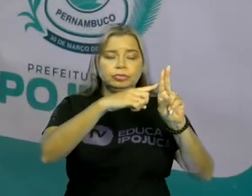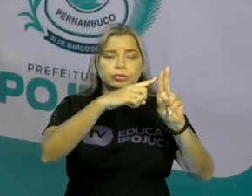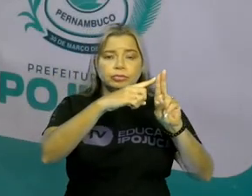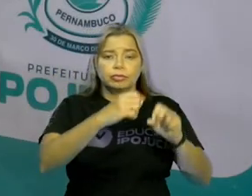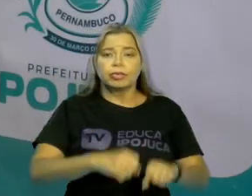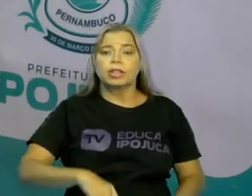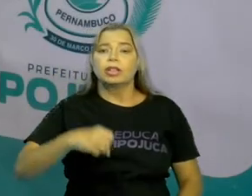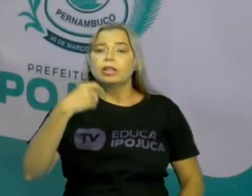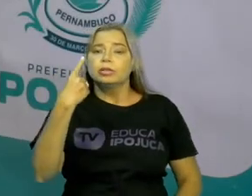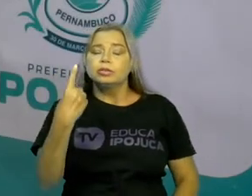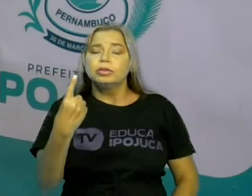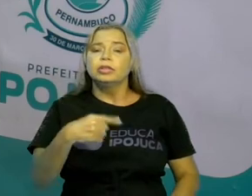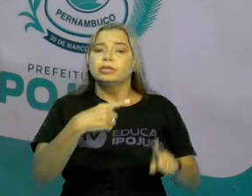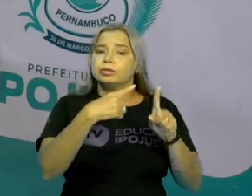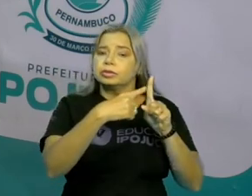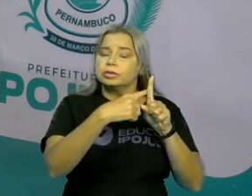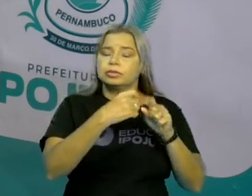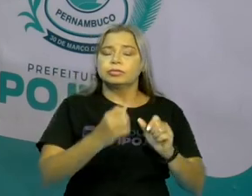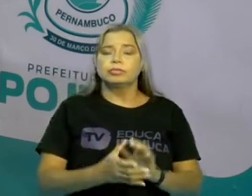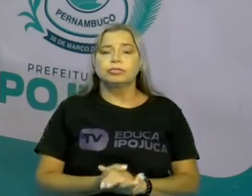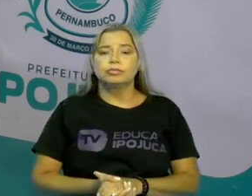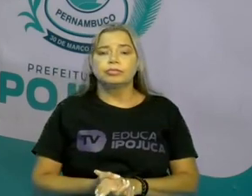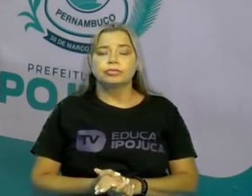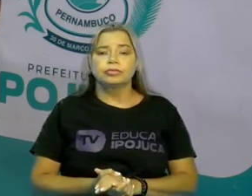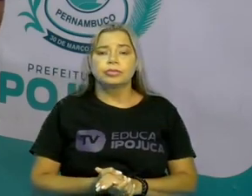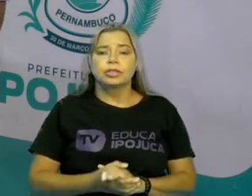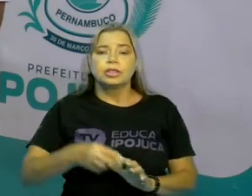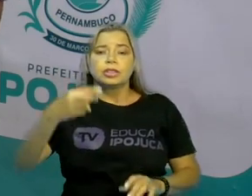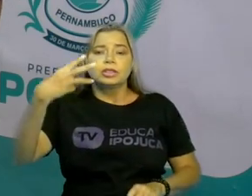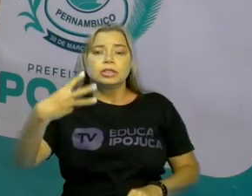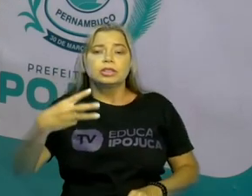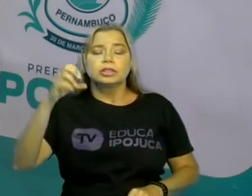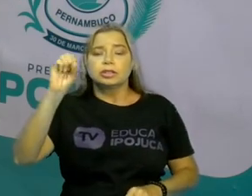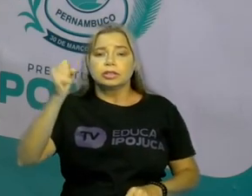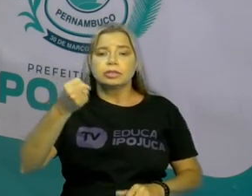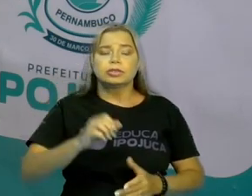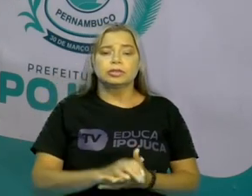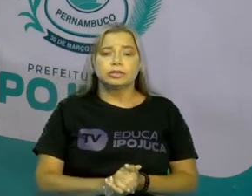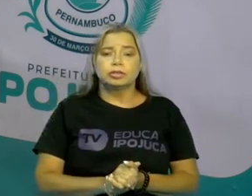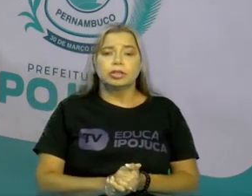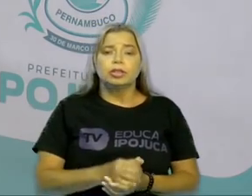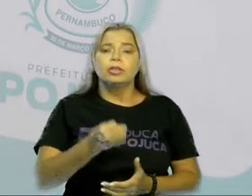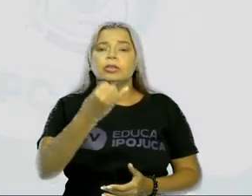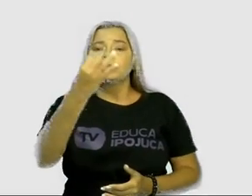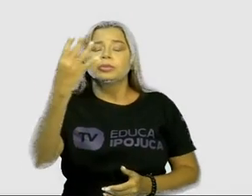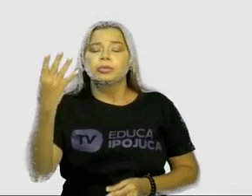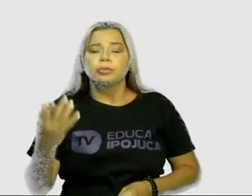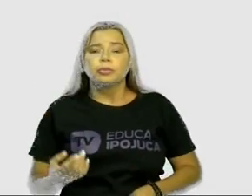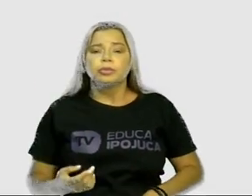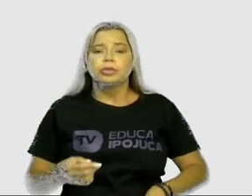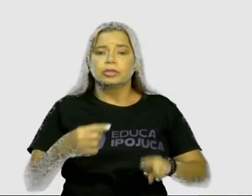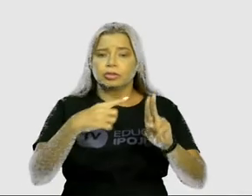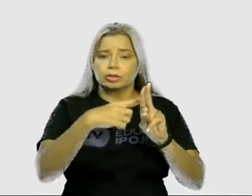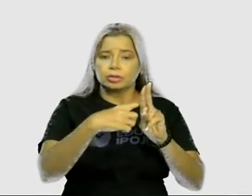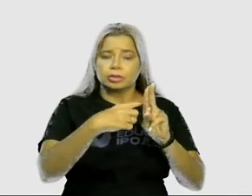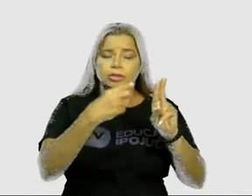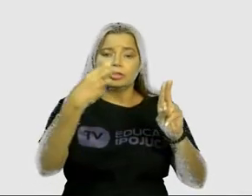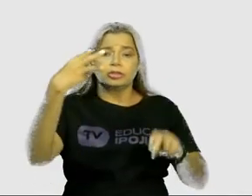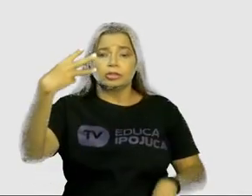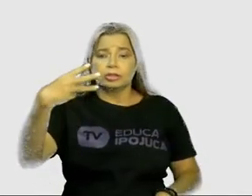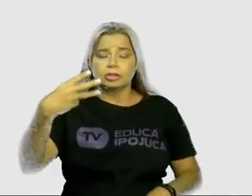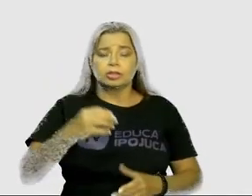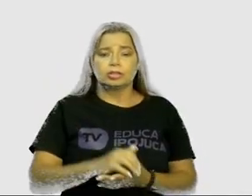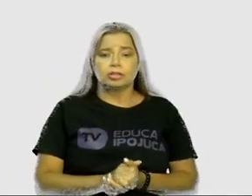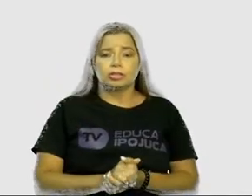41 que é uma unidade lá no 38 eu tenho o que Quantas dezenas 3 que é